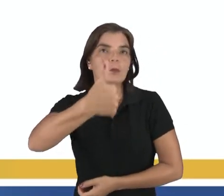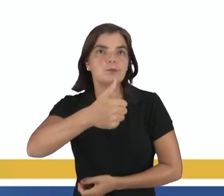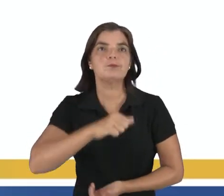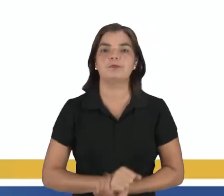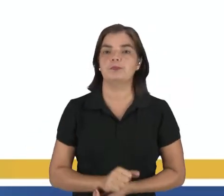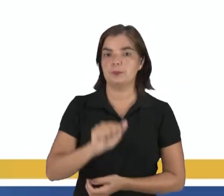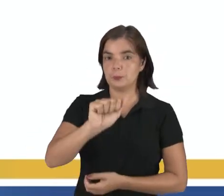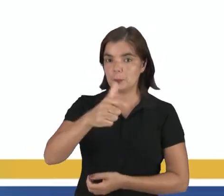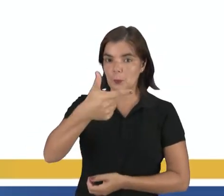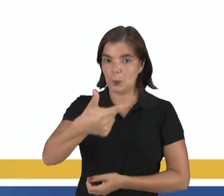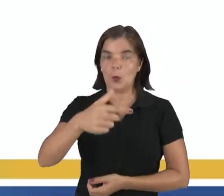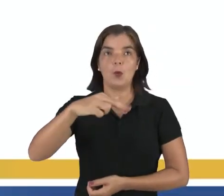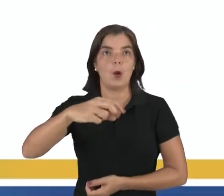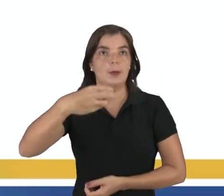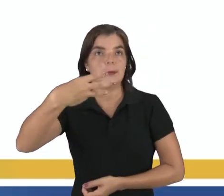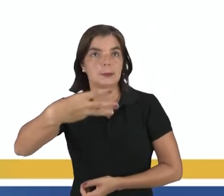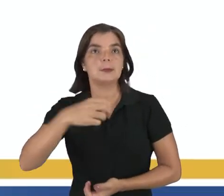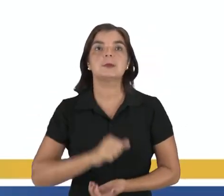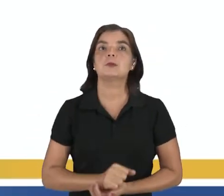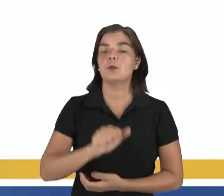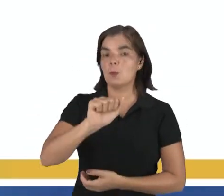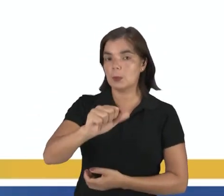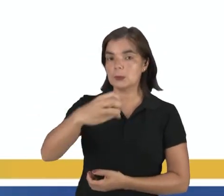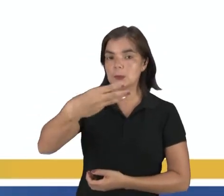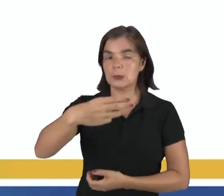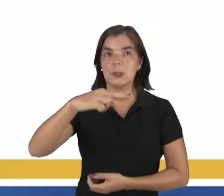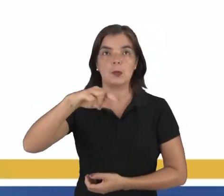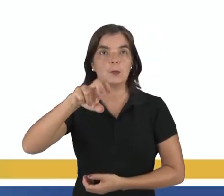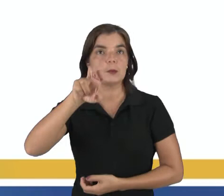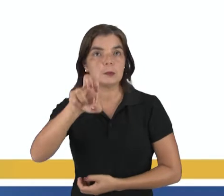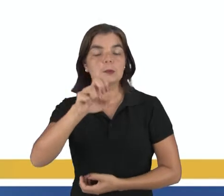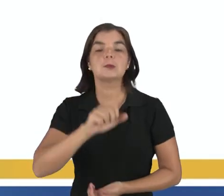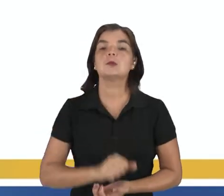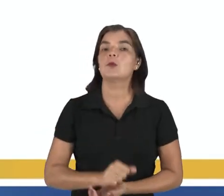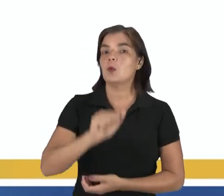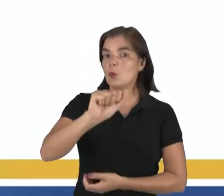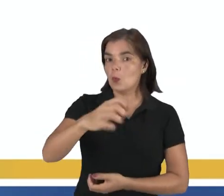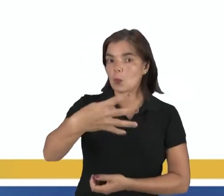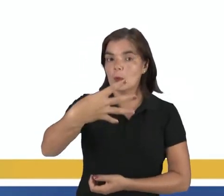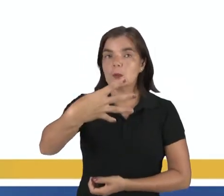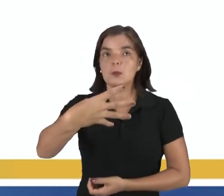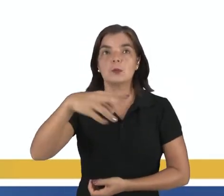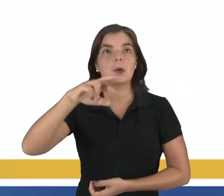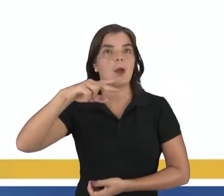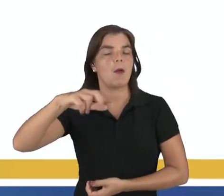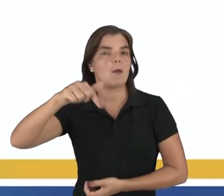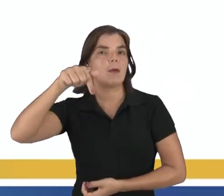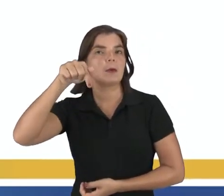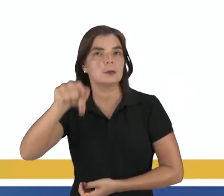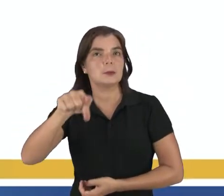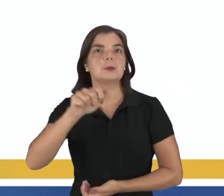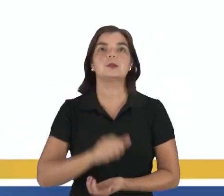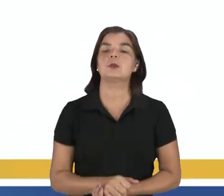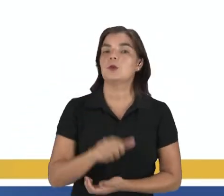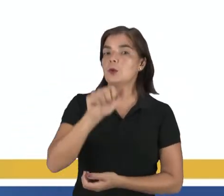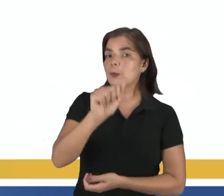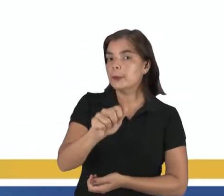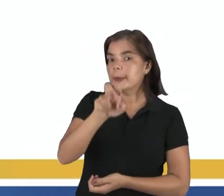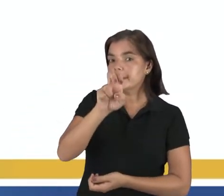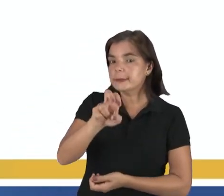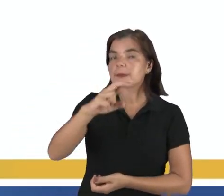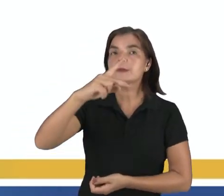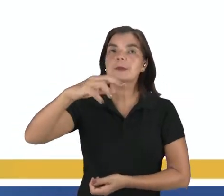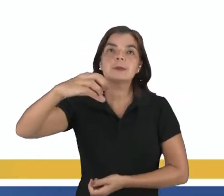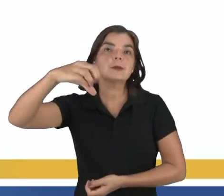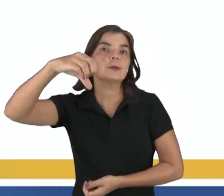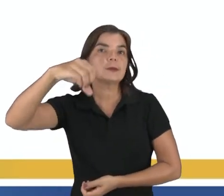a 1, meu a índice 2 é igual a 3, o a índice 3 é igual a 5, o a índice 4 é igual a 7 e